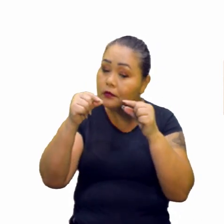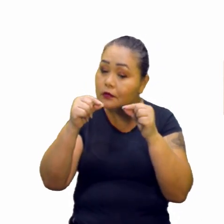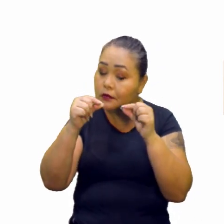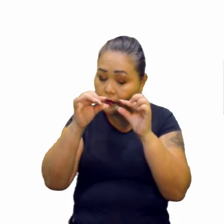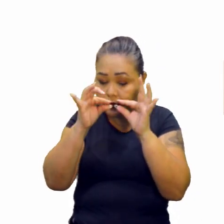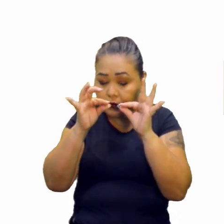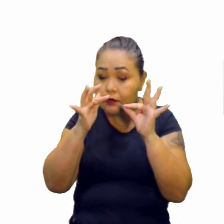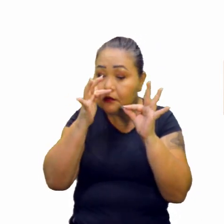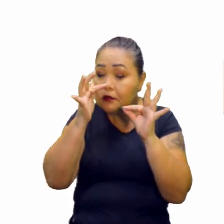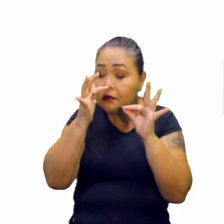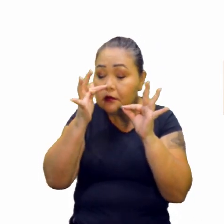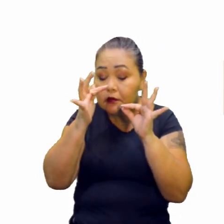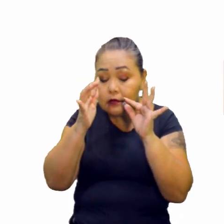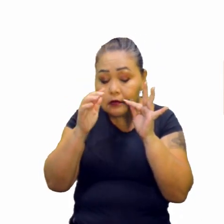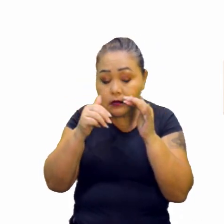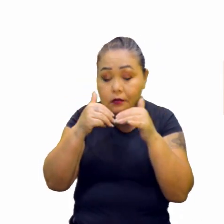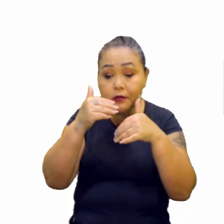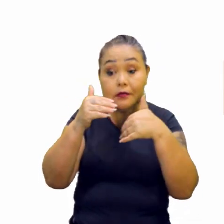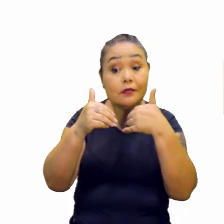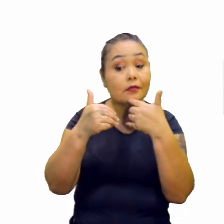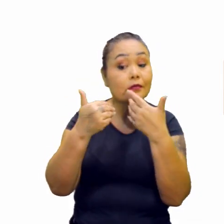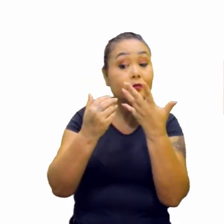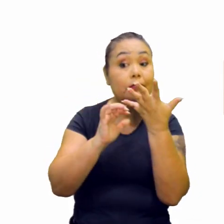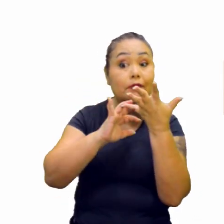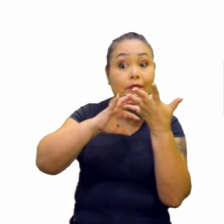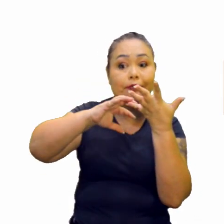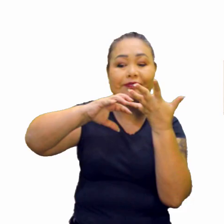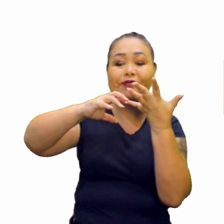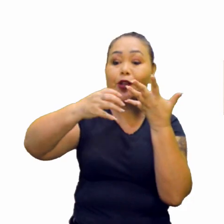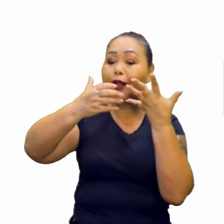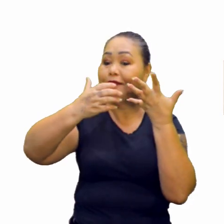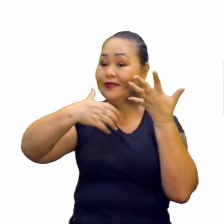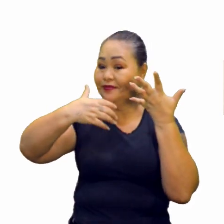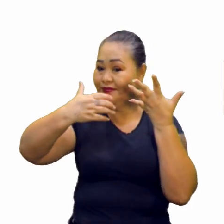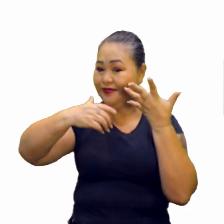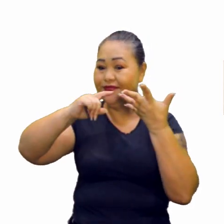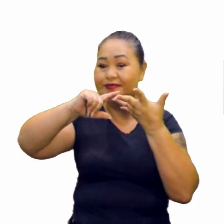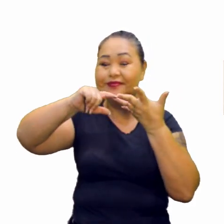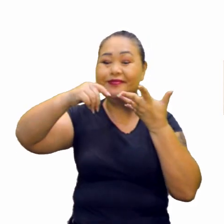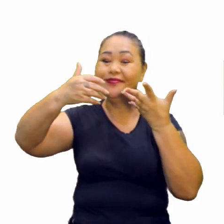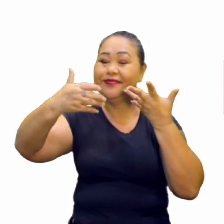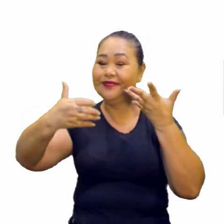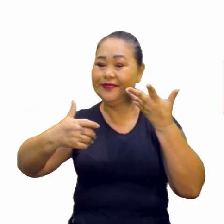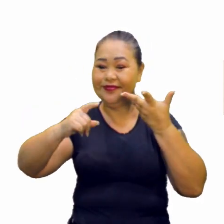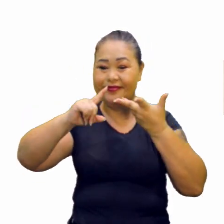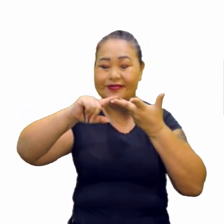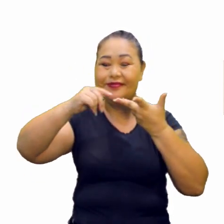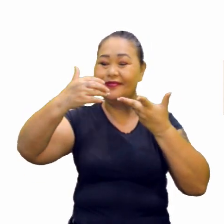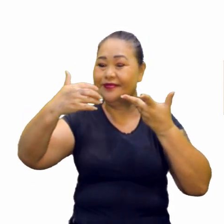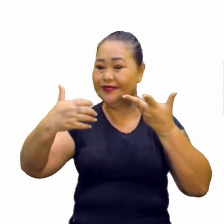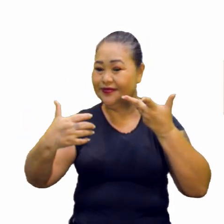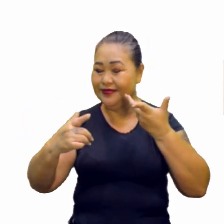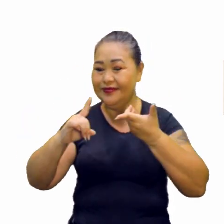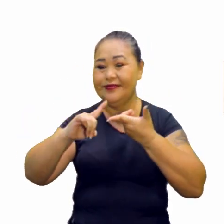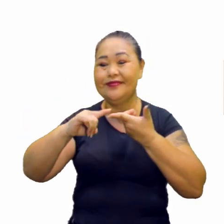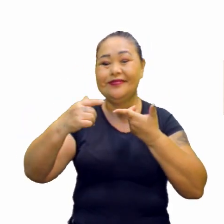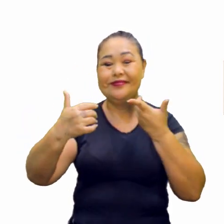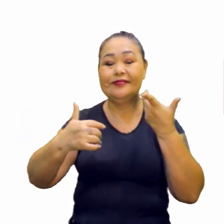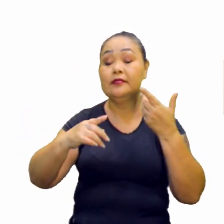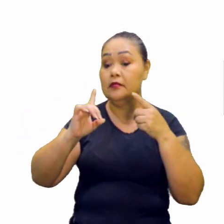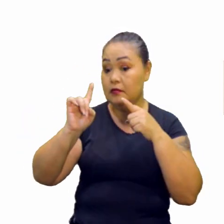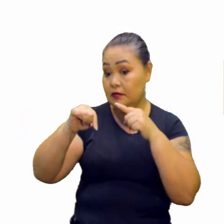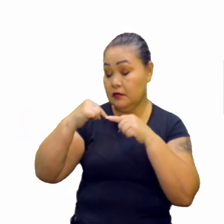que vão dar origem a galhos frutíferos, ramos de frutificação, e brotos que vão dar origem